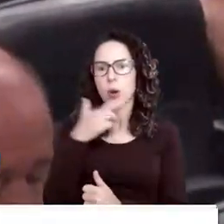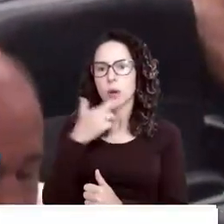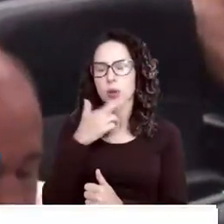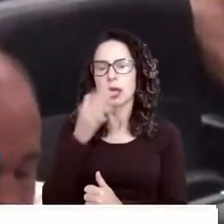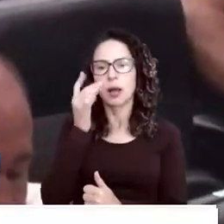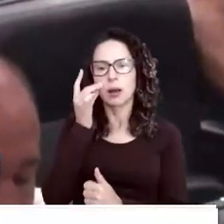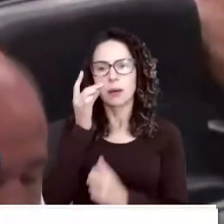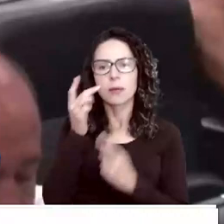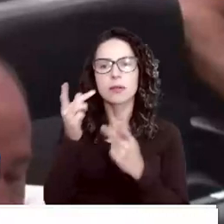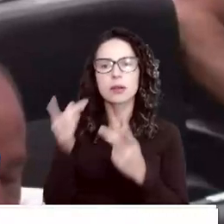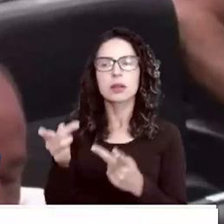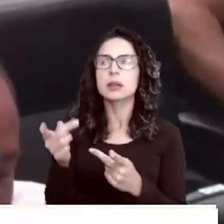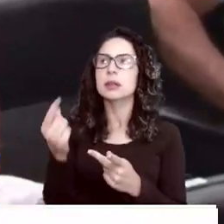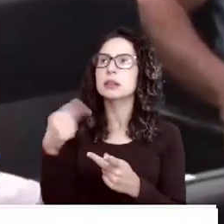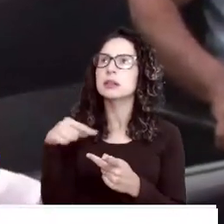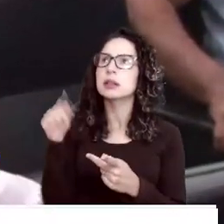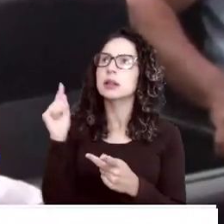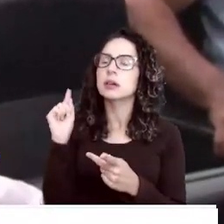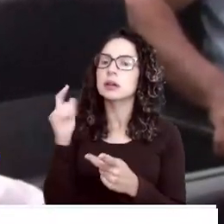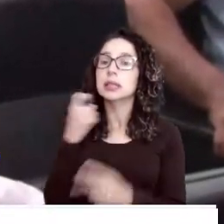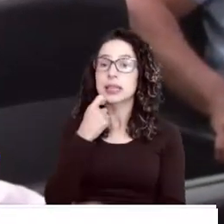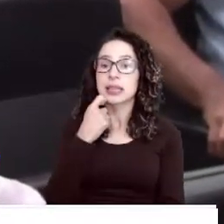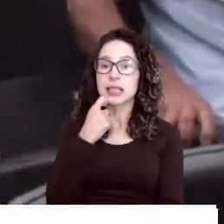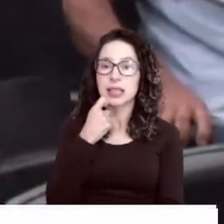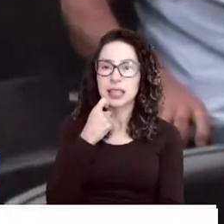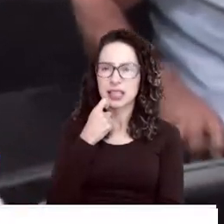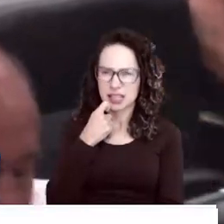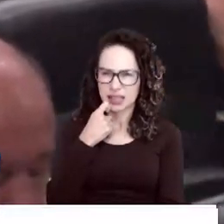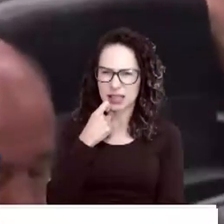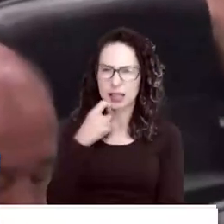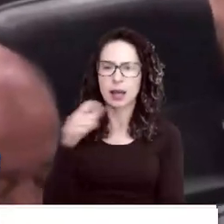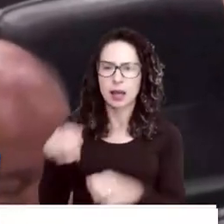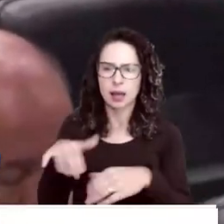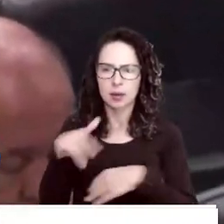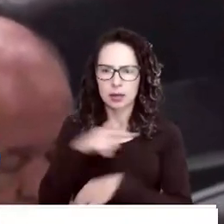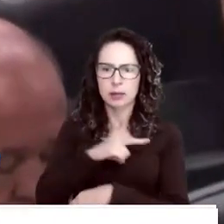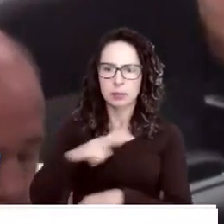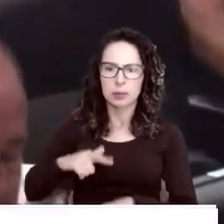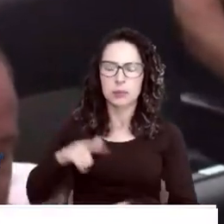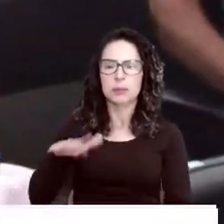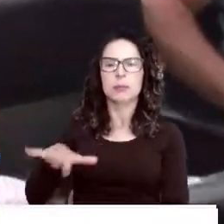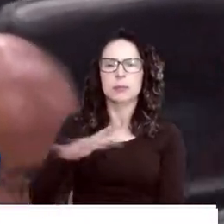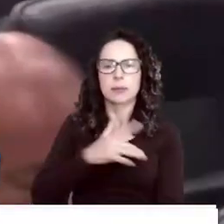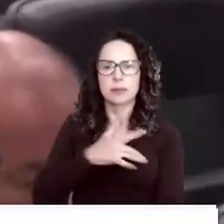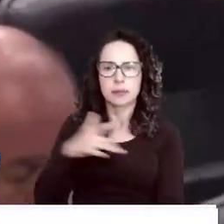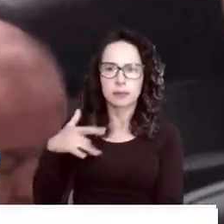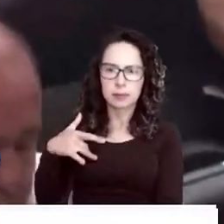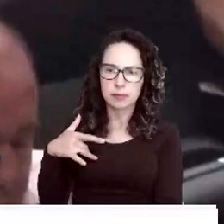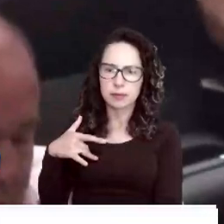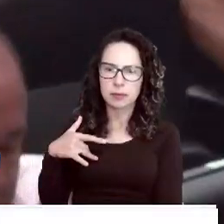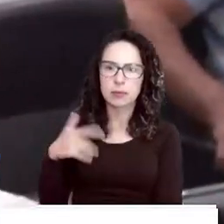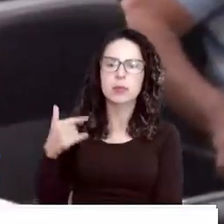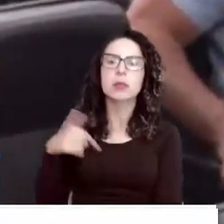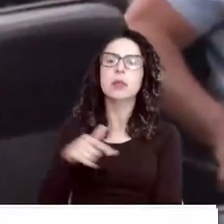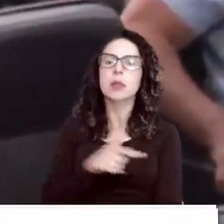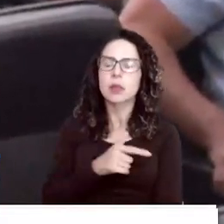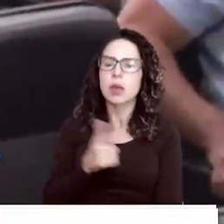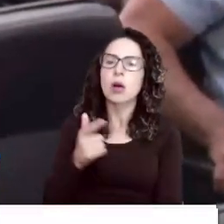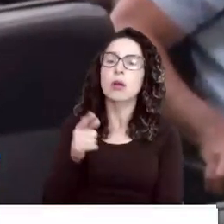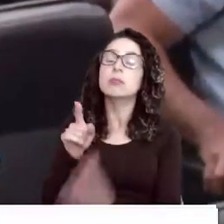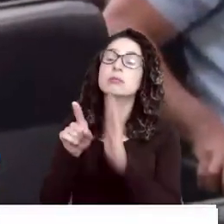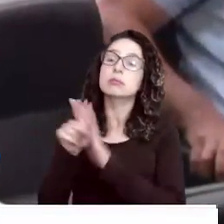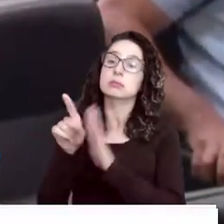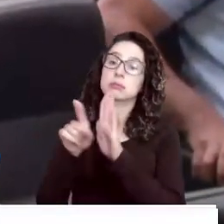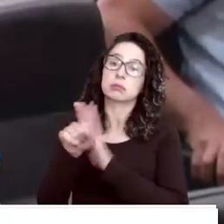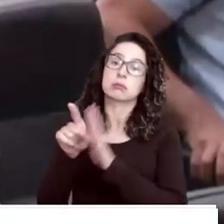na última sexta-feira, na audiência pública da saúde. Nós fizemos alguns questionamentos